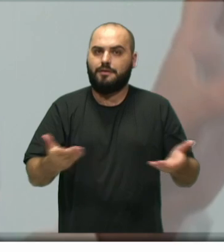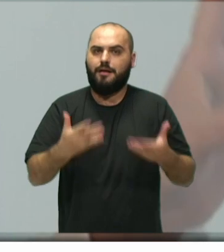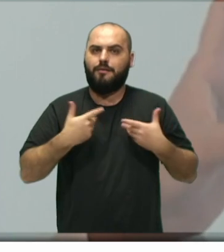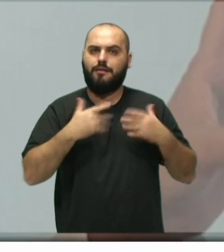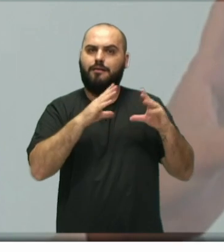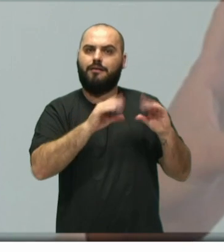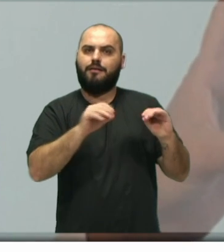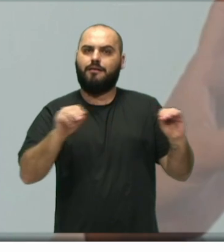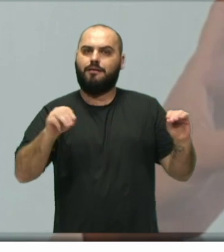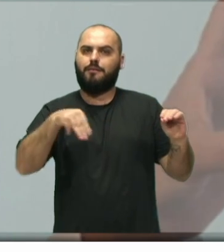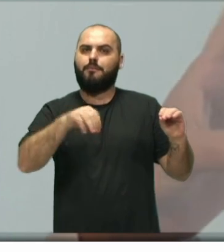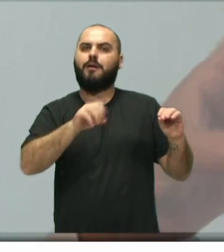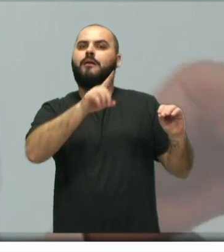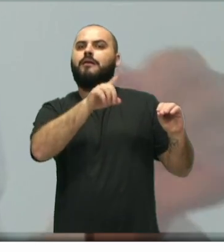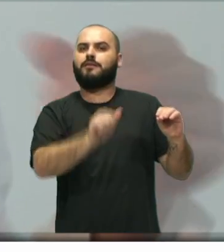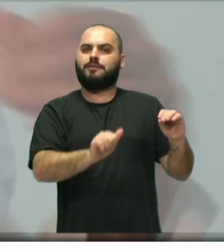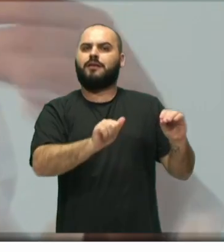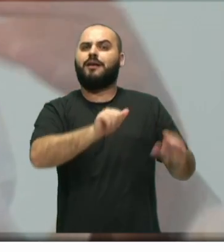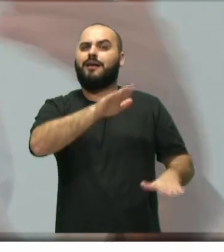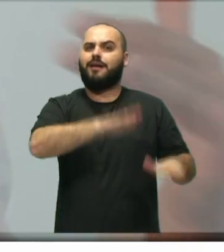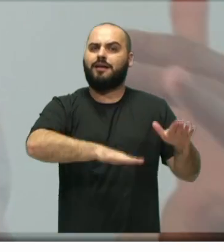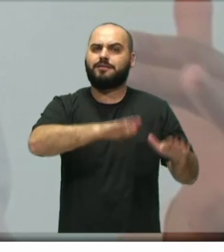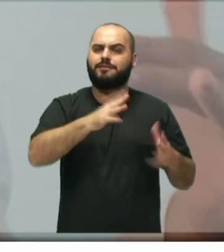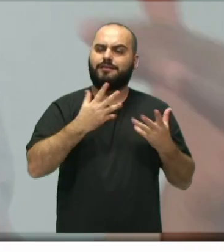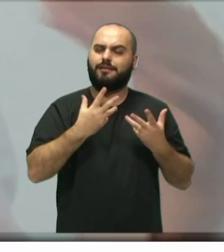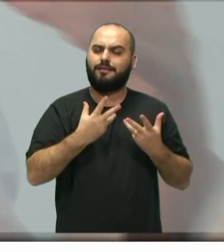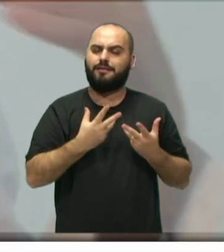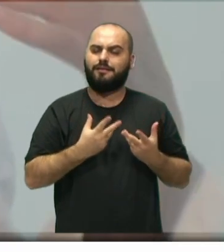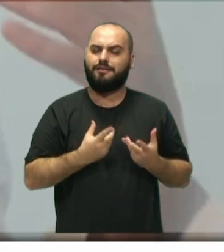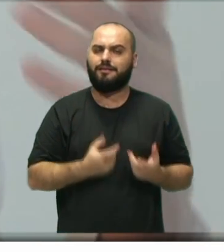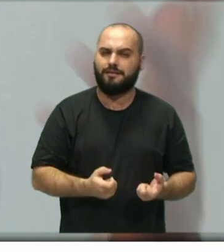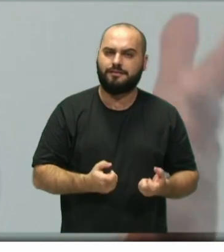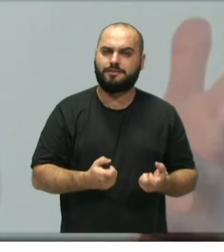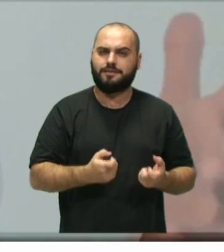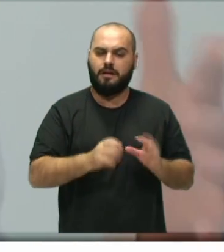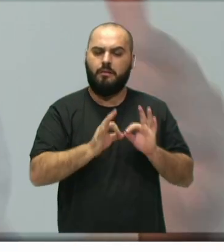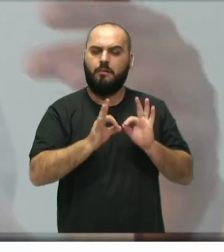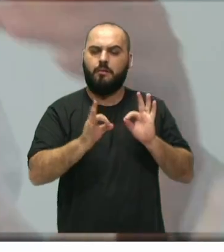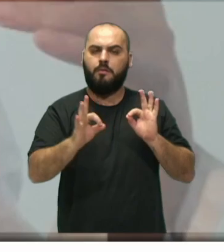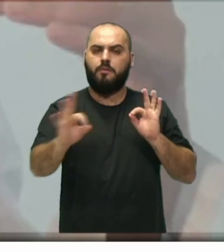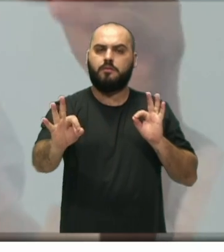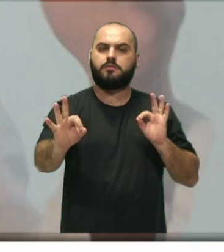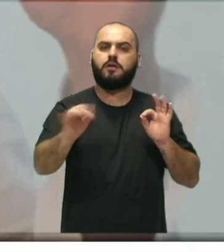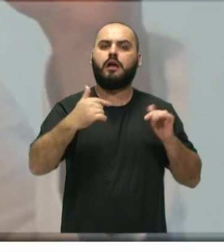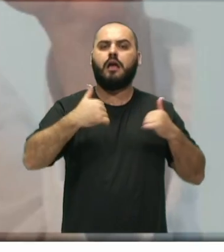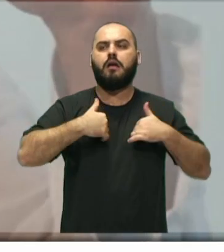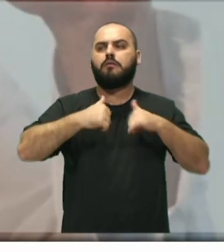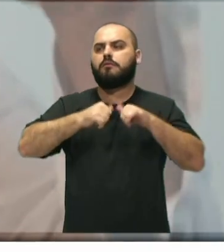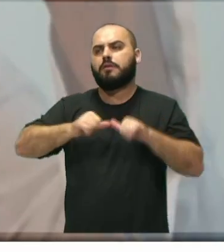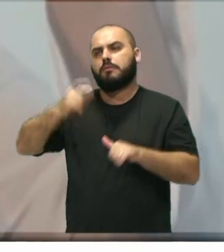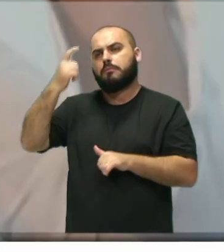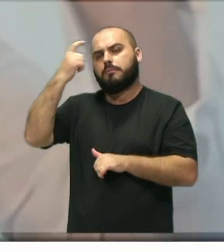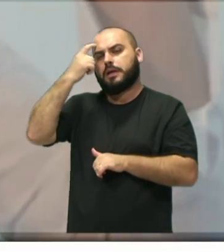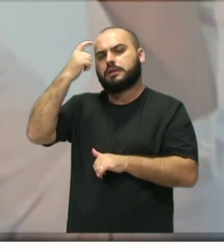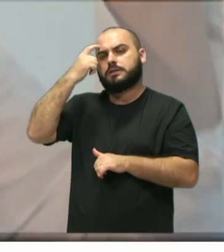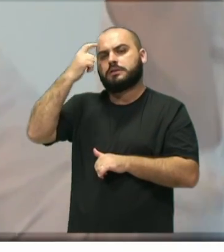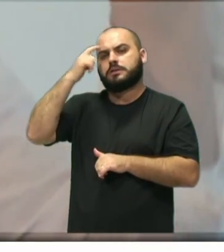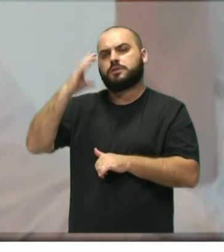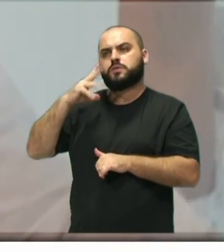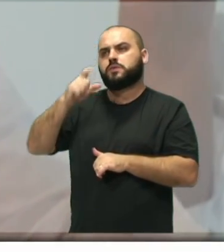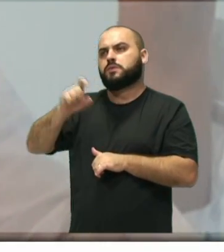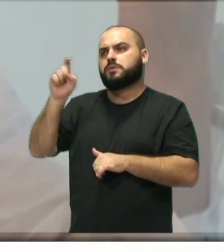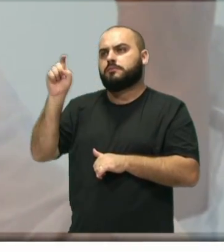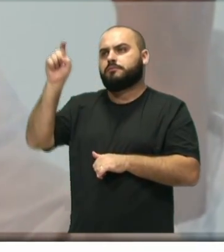nessa moda. Às vezes o cansaço, a distância me fazem pensar, tu num